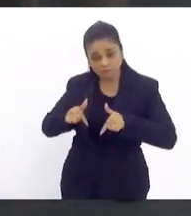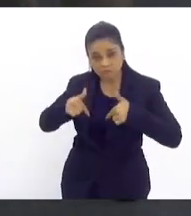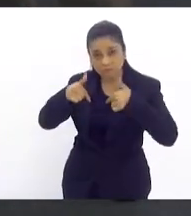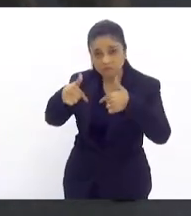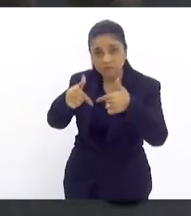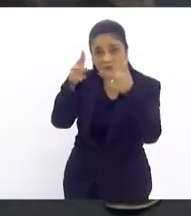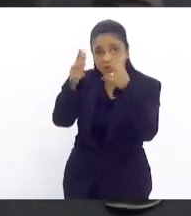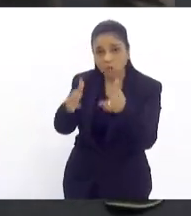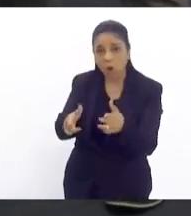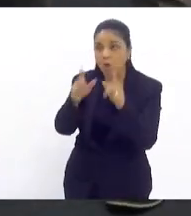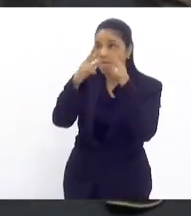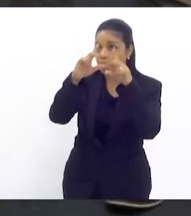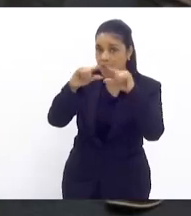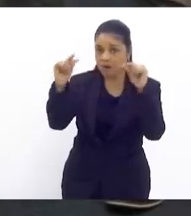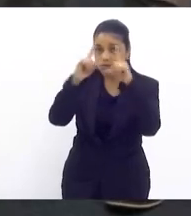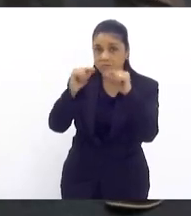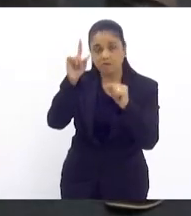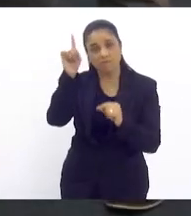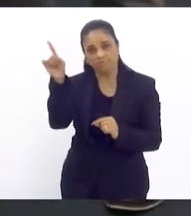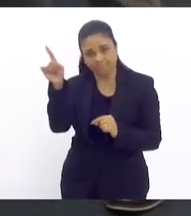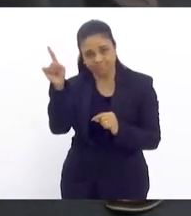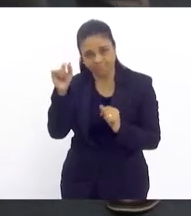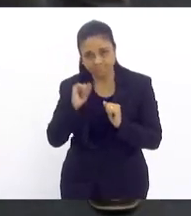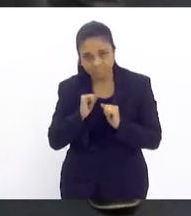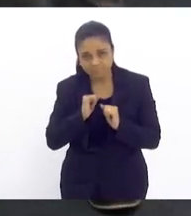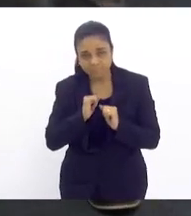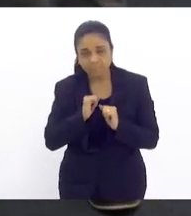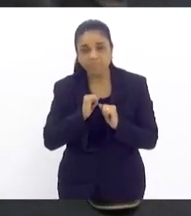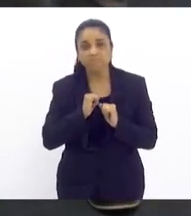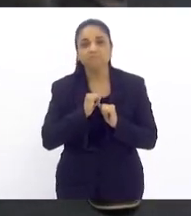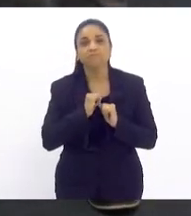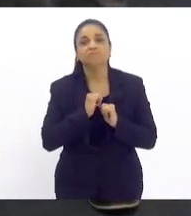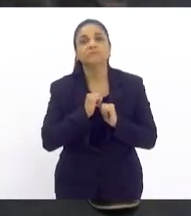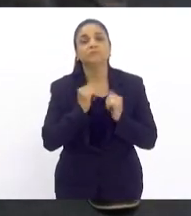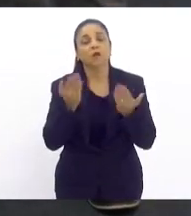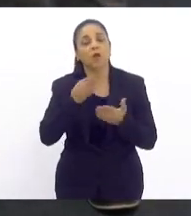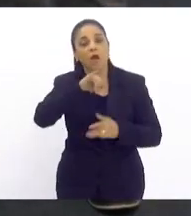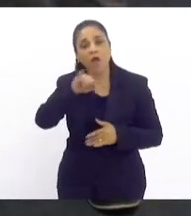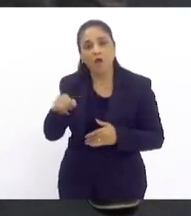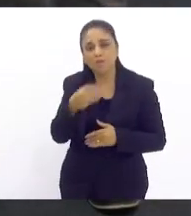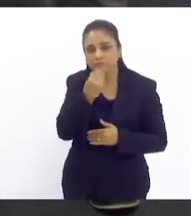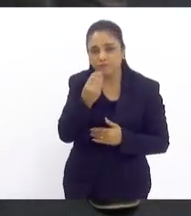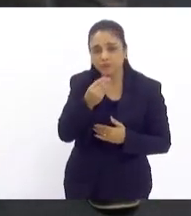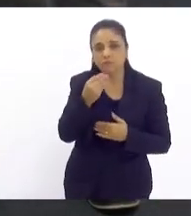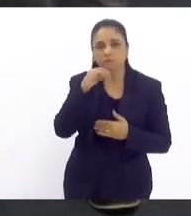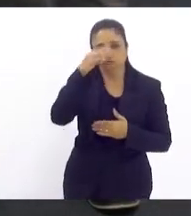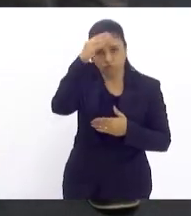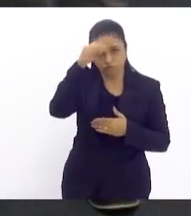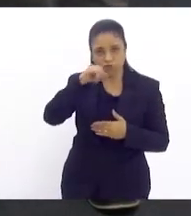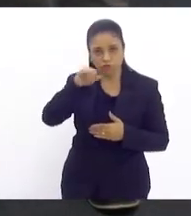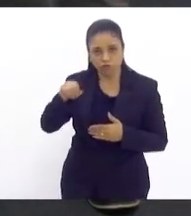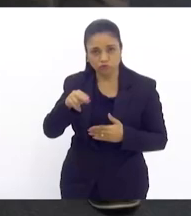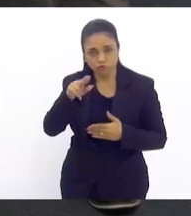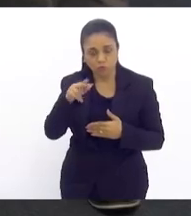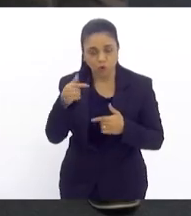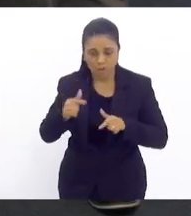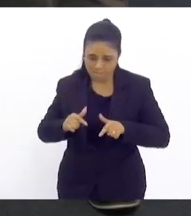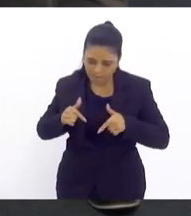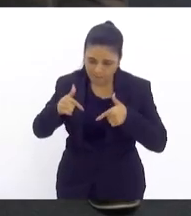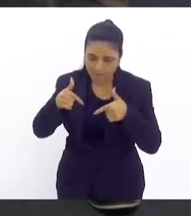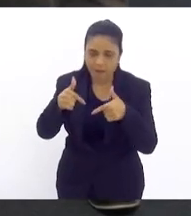em Brasília já se faz então nós temos se agiu aproveitando a vossa excelência iniciativa e a excelente ideia